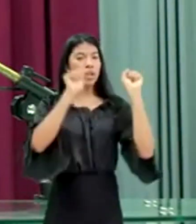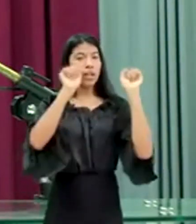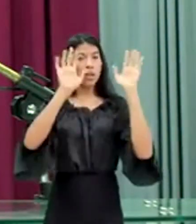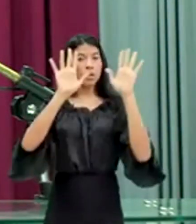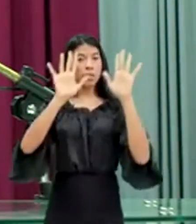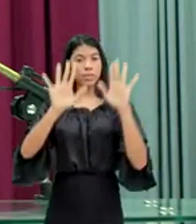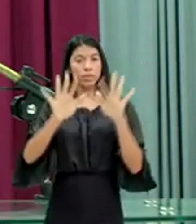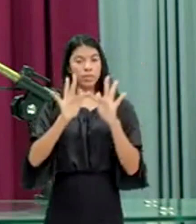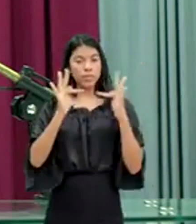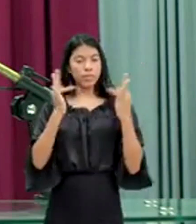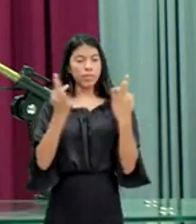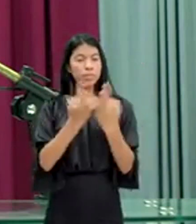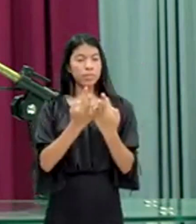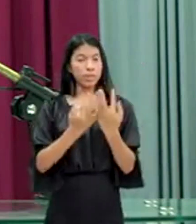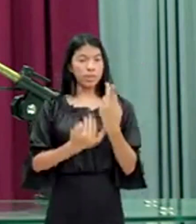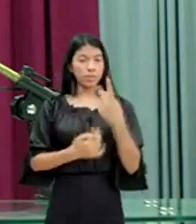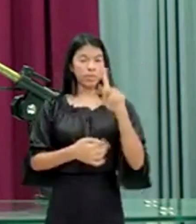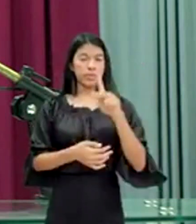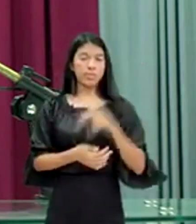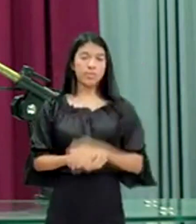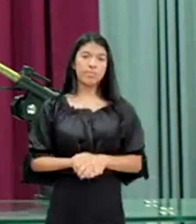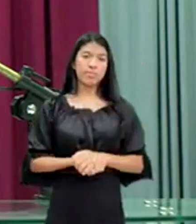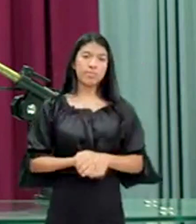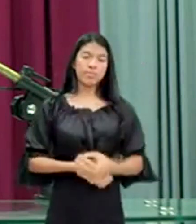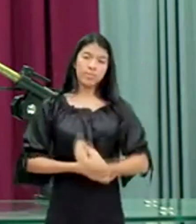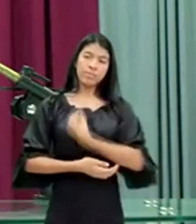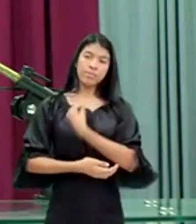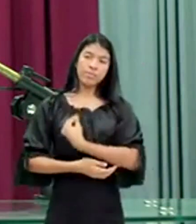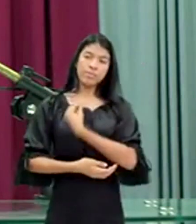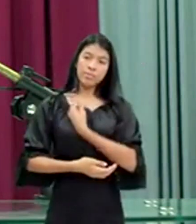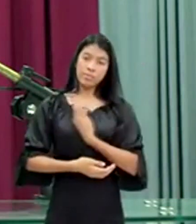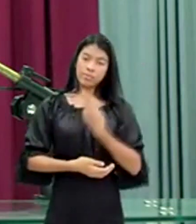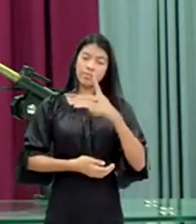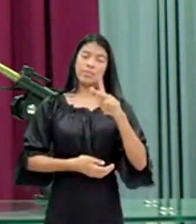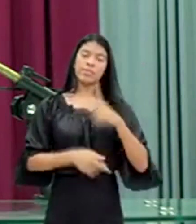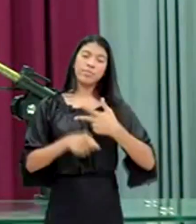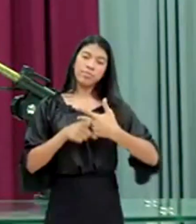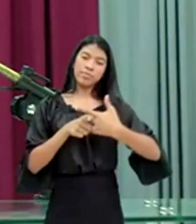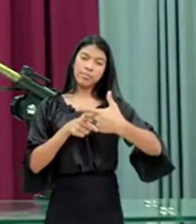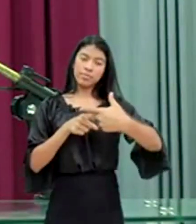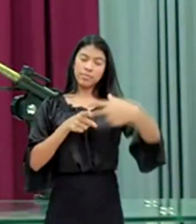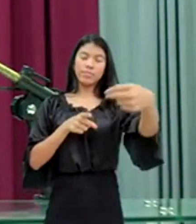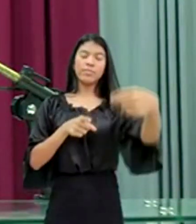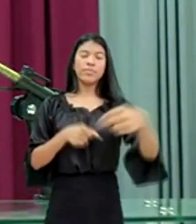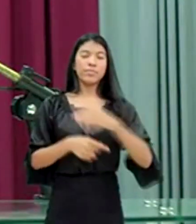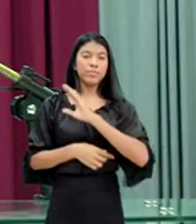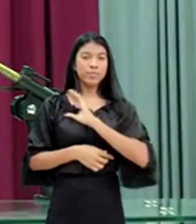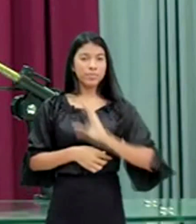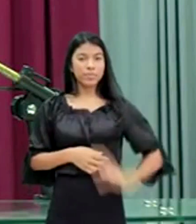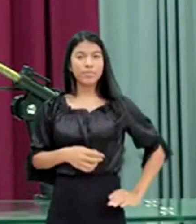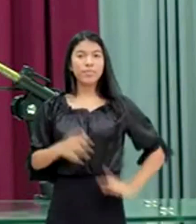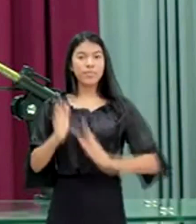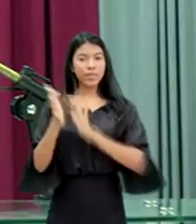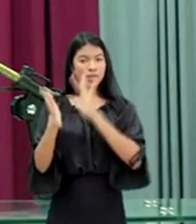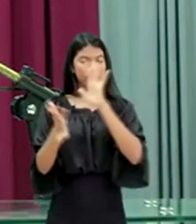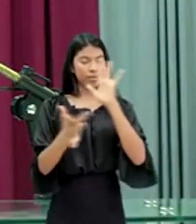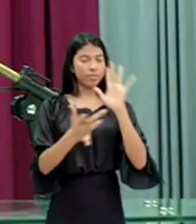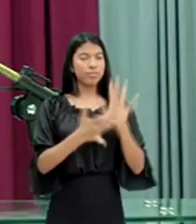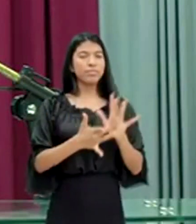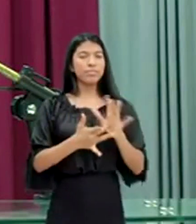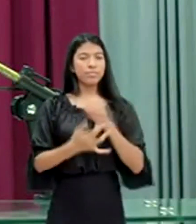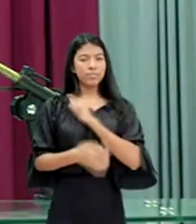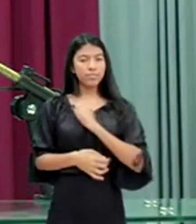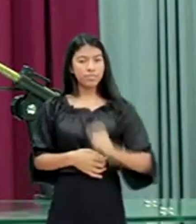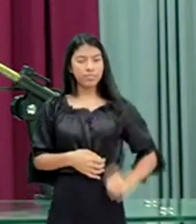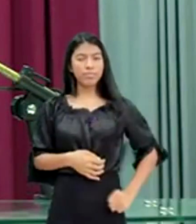a sua família, que a sua vida seja vitoriosa em Cristo Jesus, o nosso